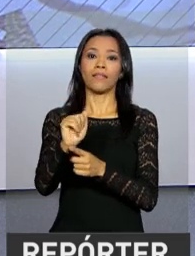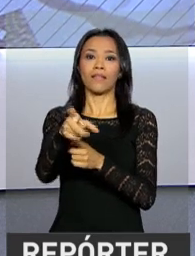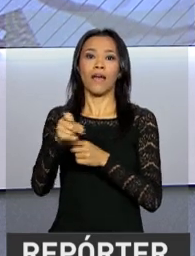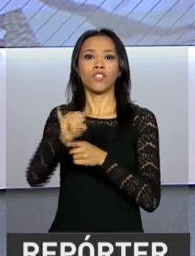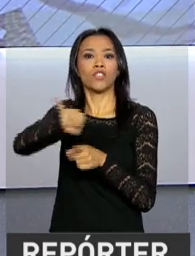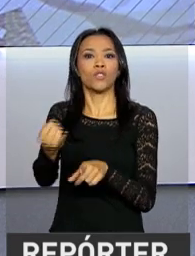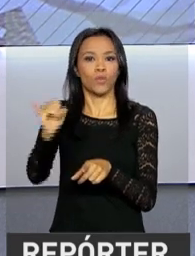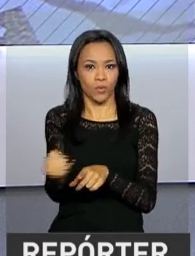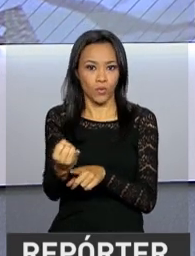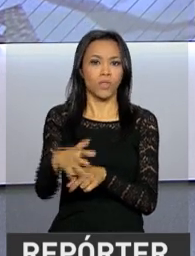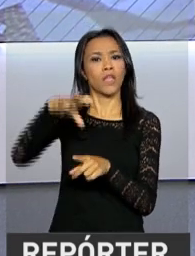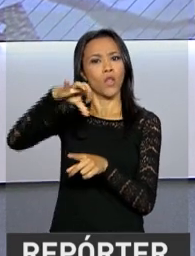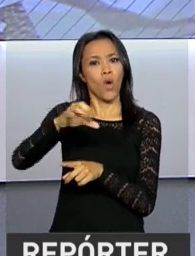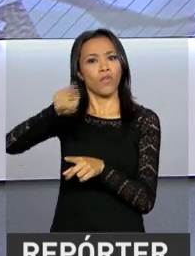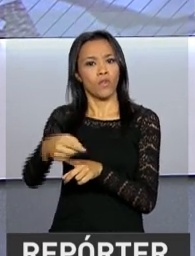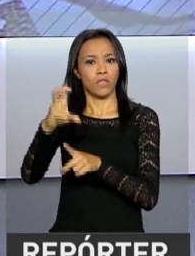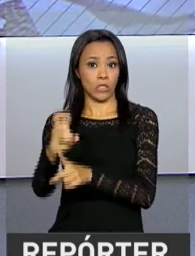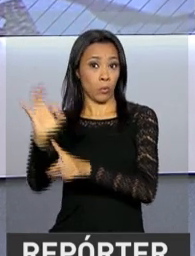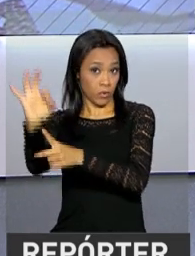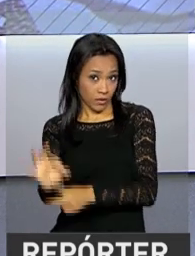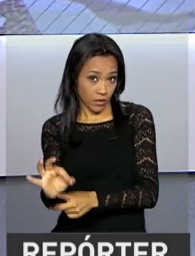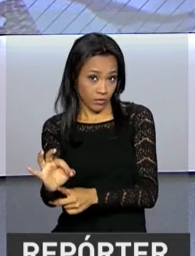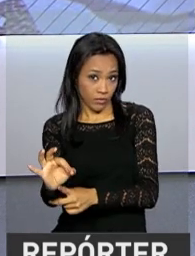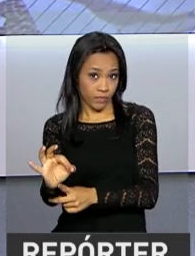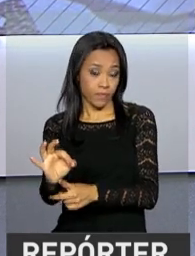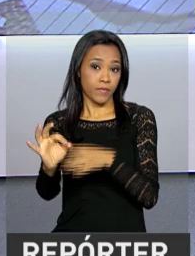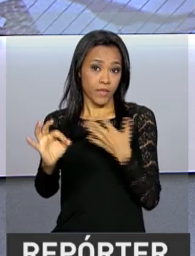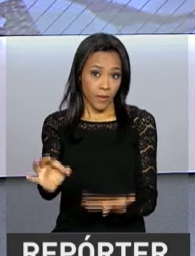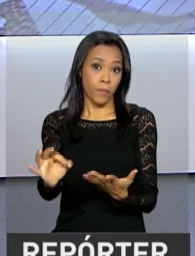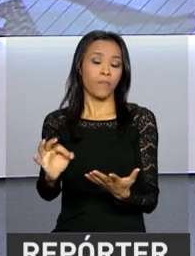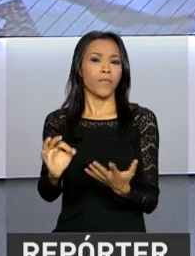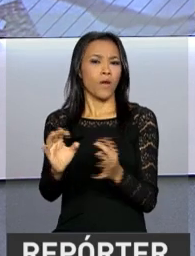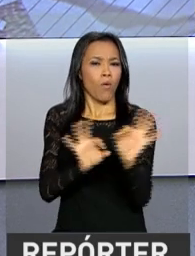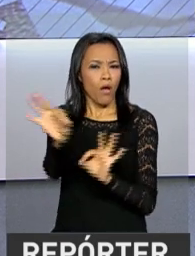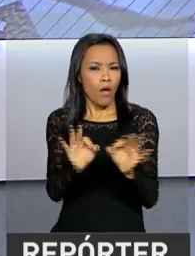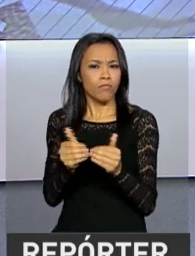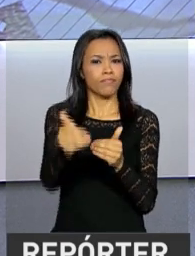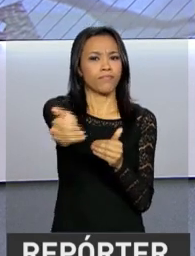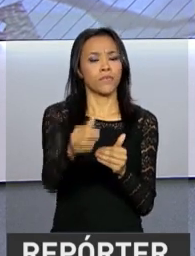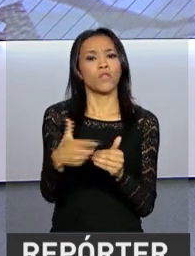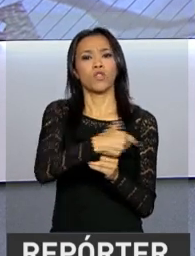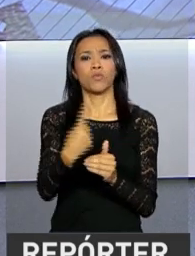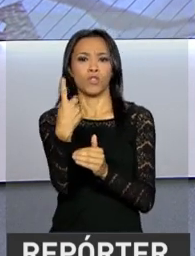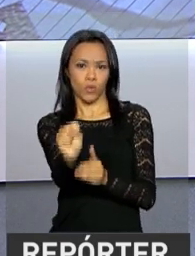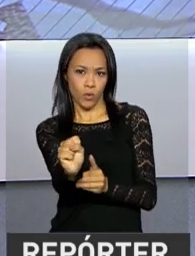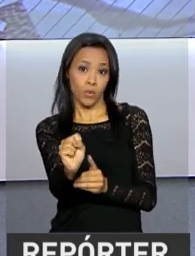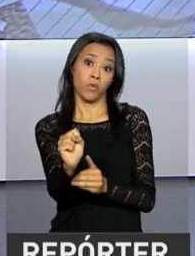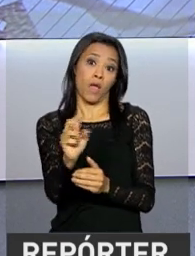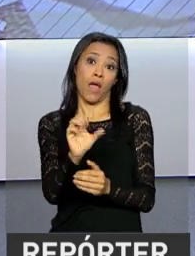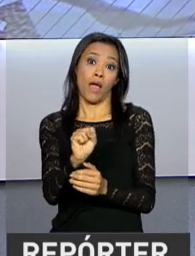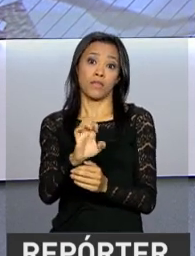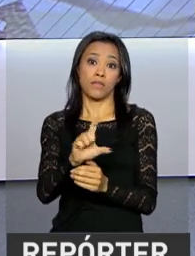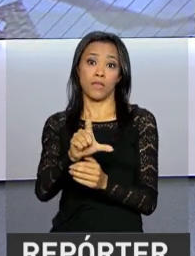ficar em 99,5% a previsão para 2018 é que a taxa SELIC fique em